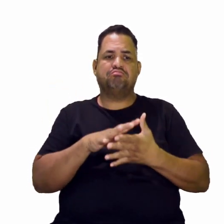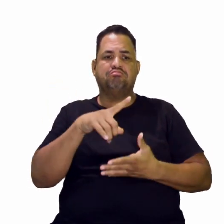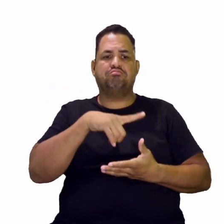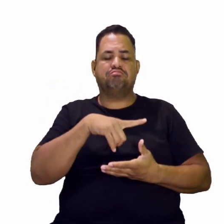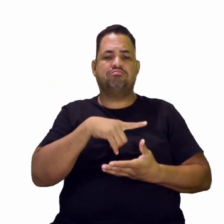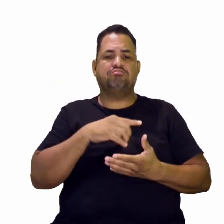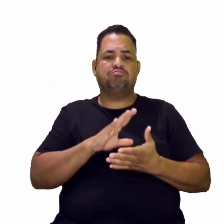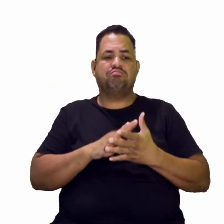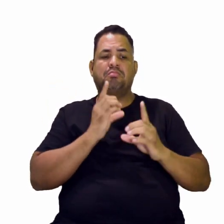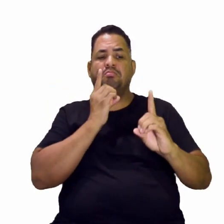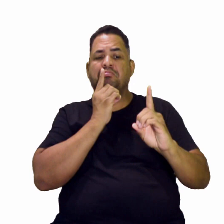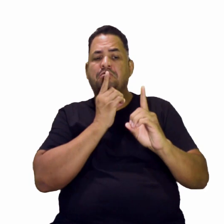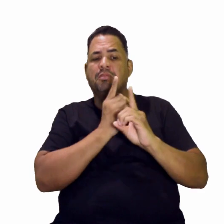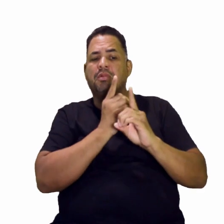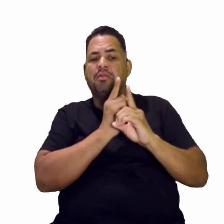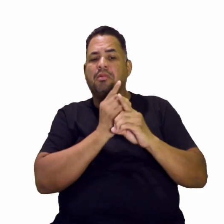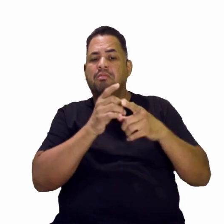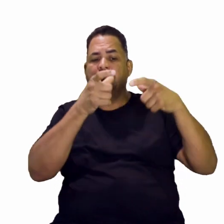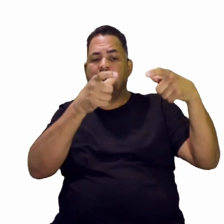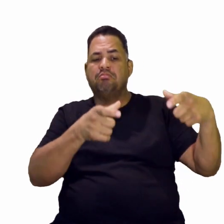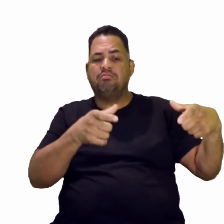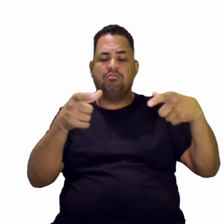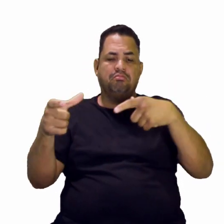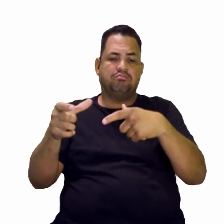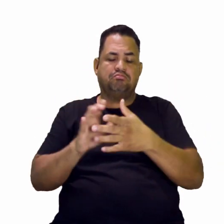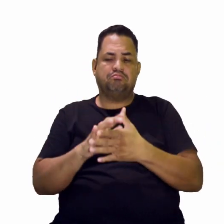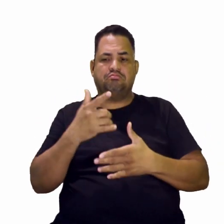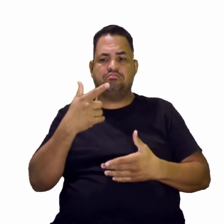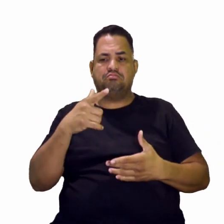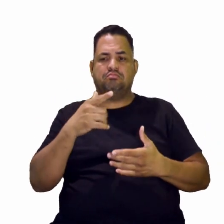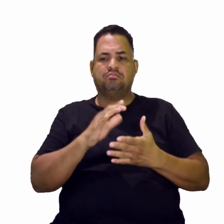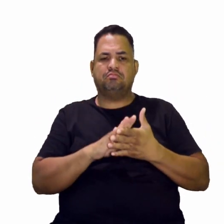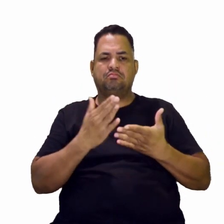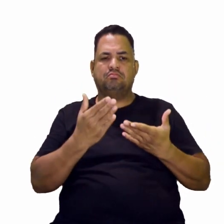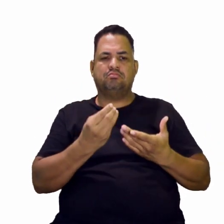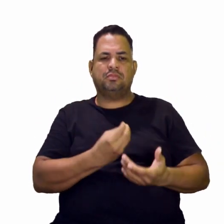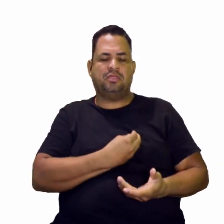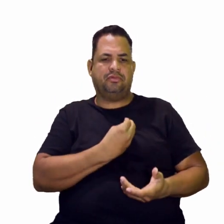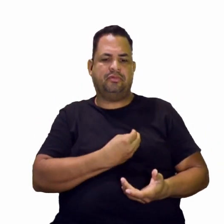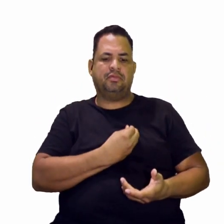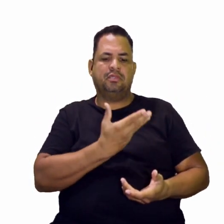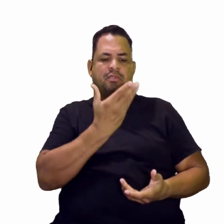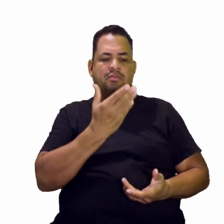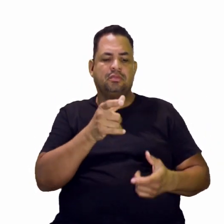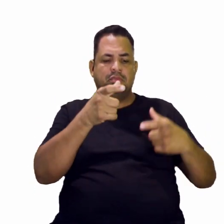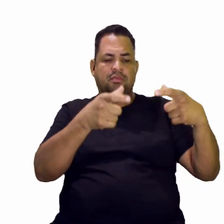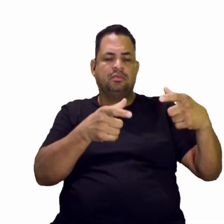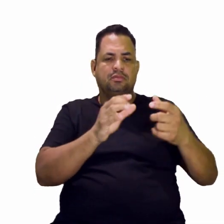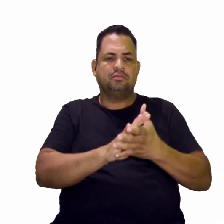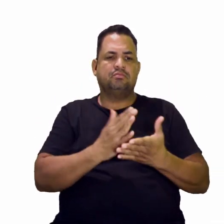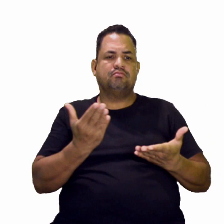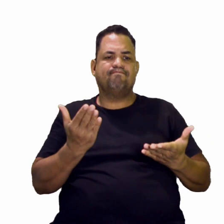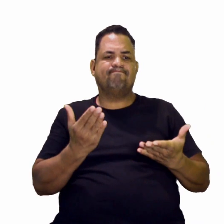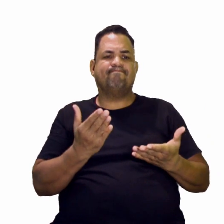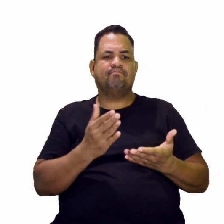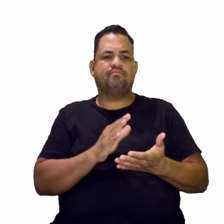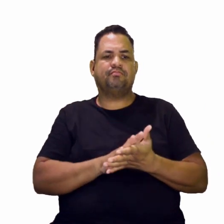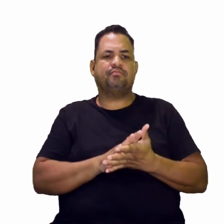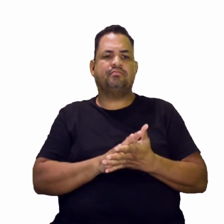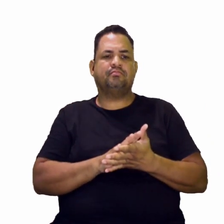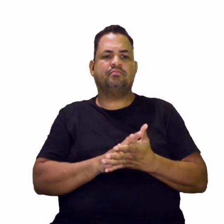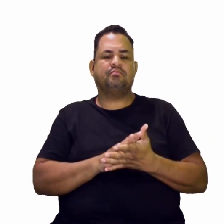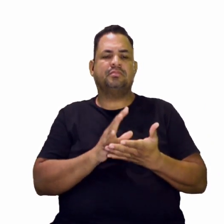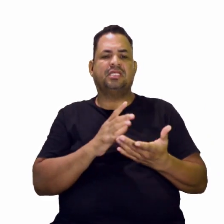locais que, por eles não terem o hábito de morar naquele local, então eles acabam servindo